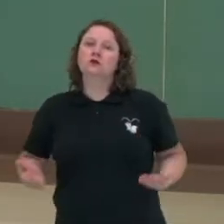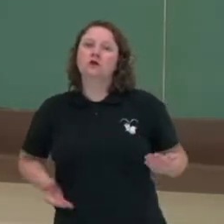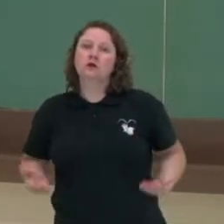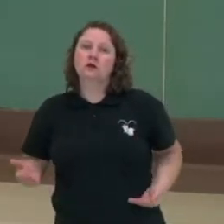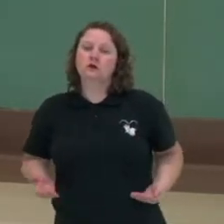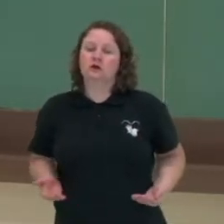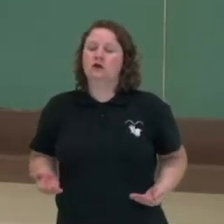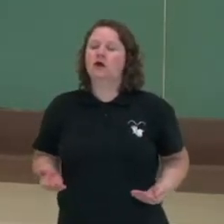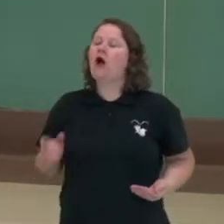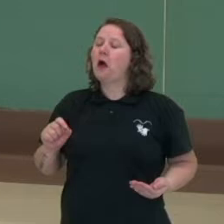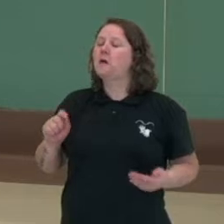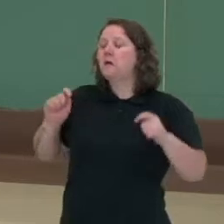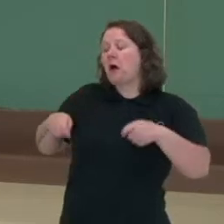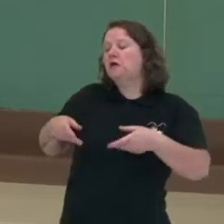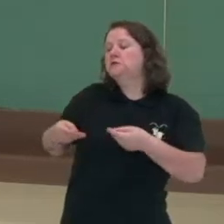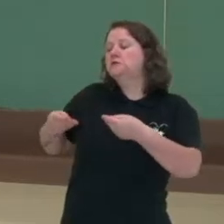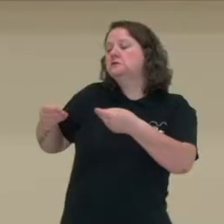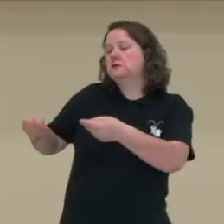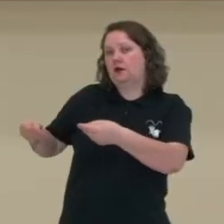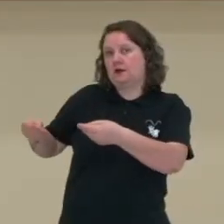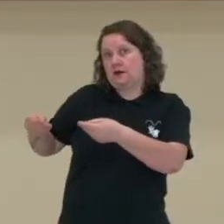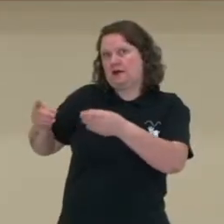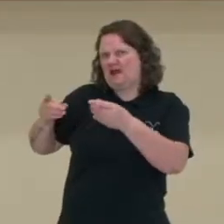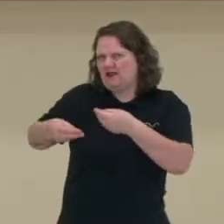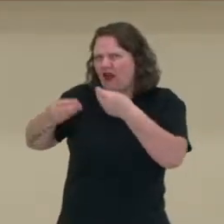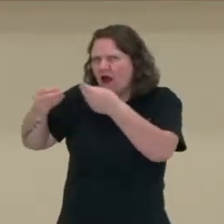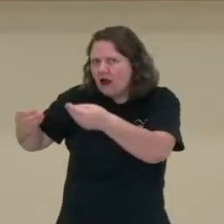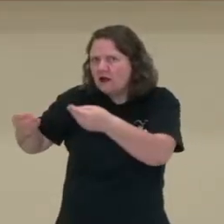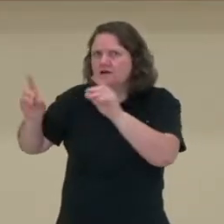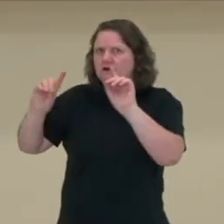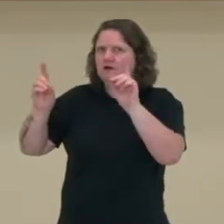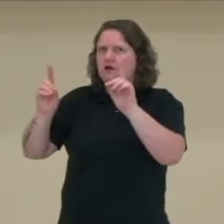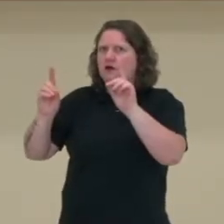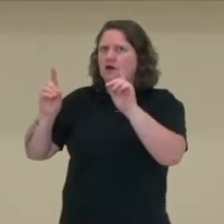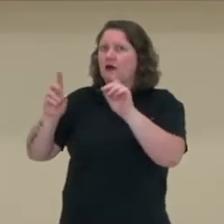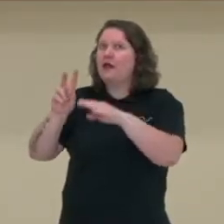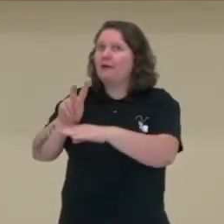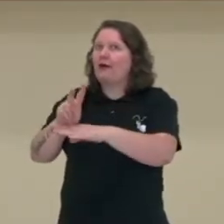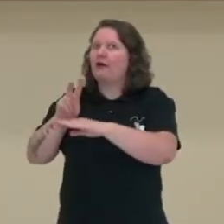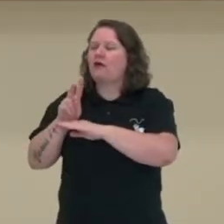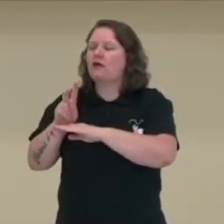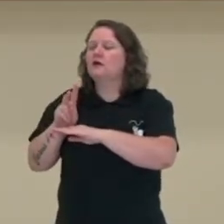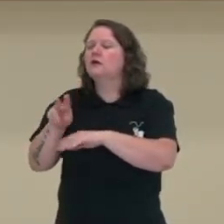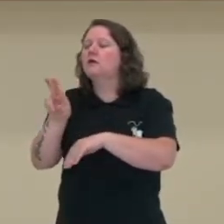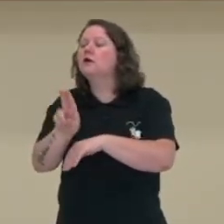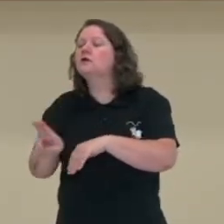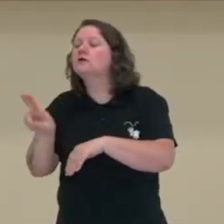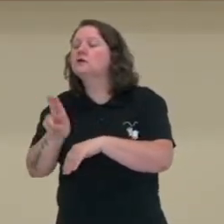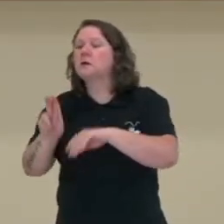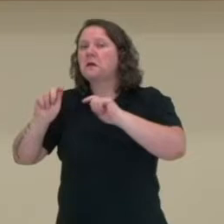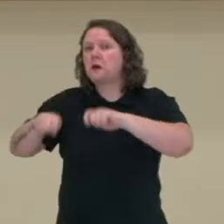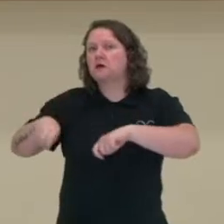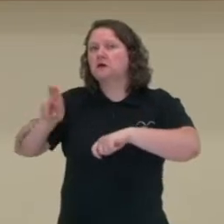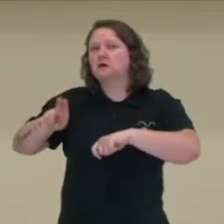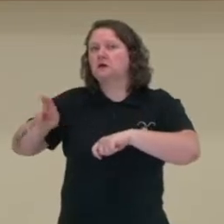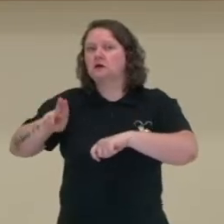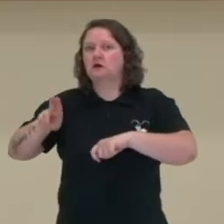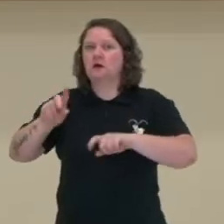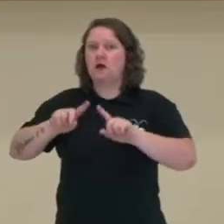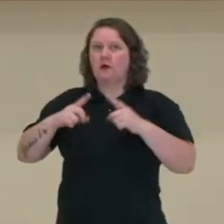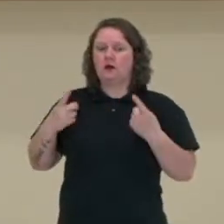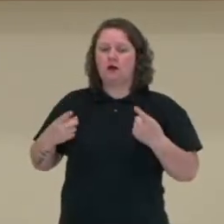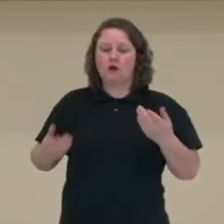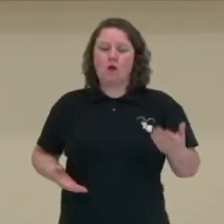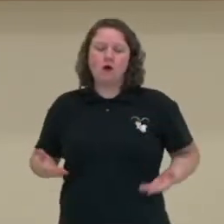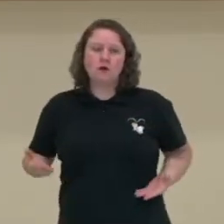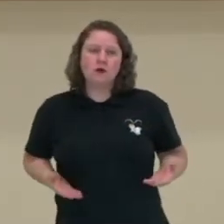cedido aos camponeses. O manso senhorial era do senhor feudal, que os camponeses tinham que trabalhar, obrigados a trabalhar